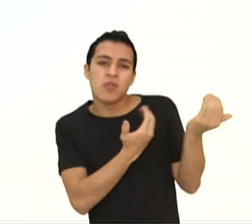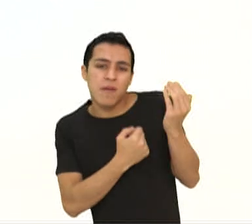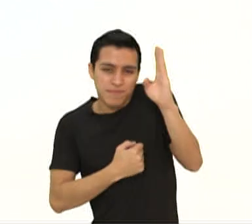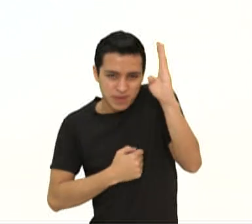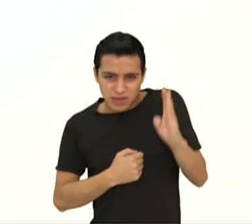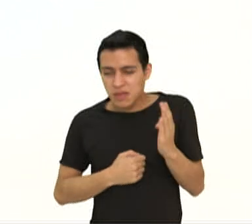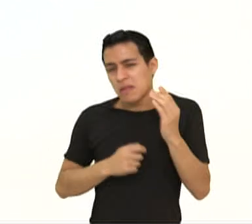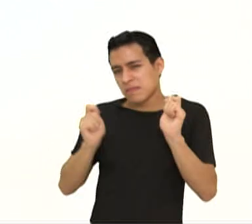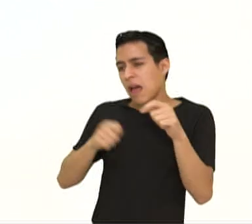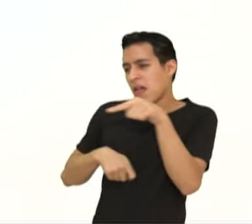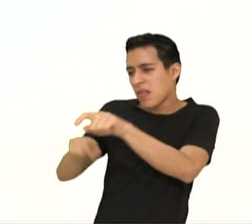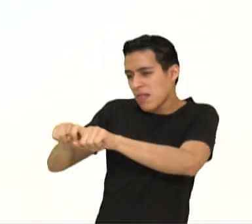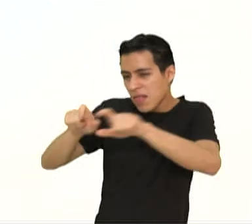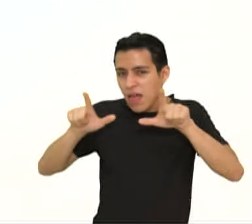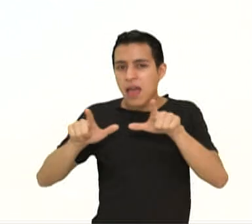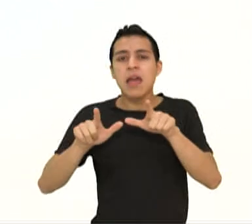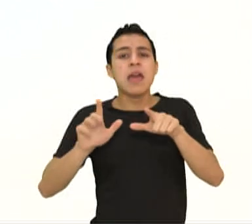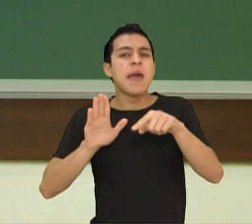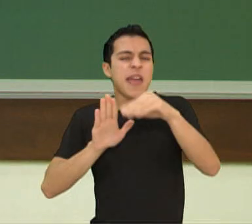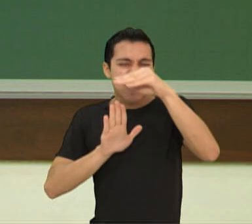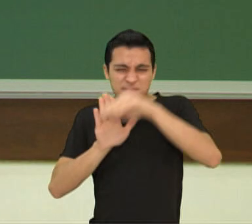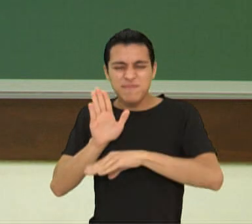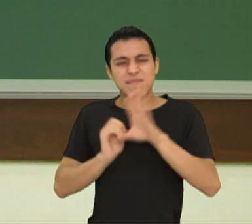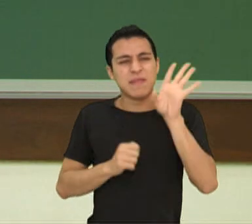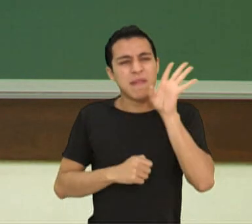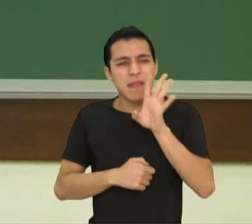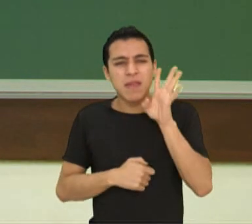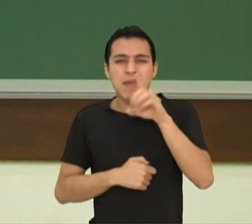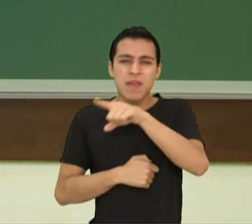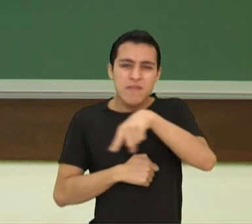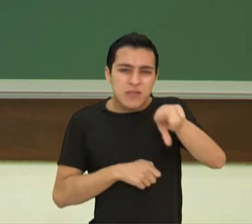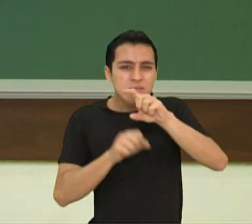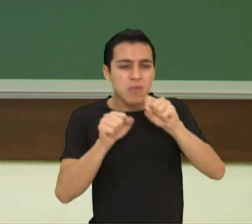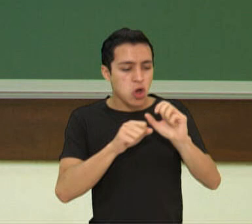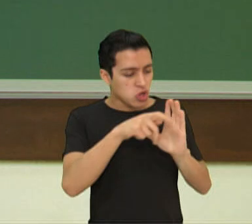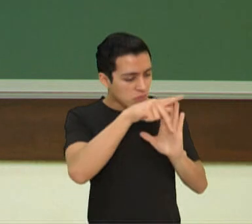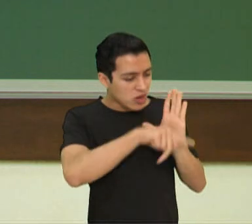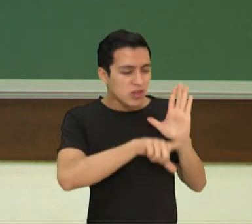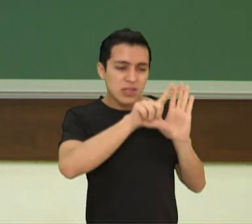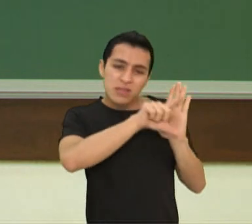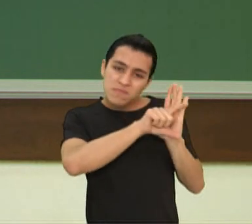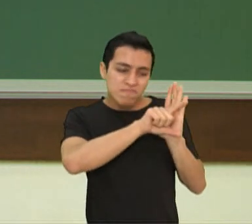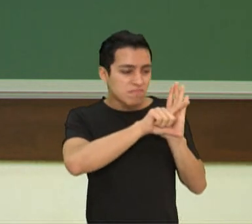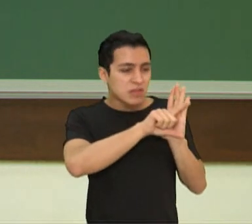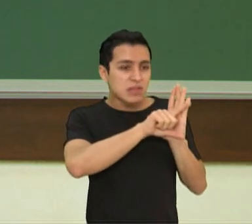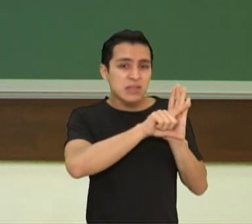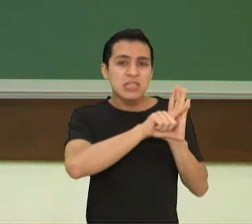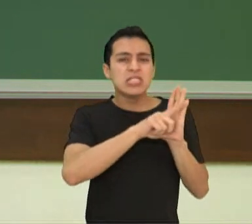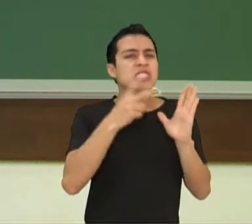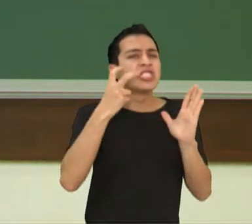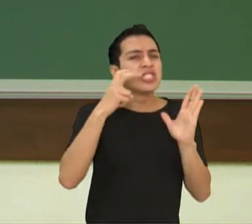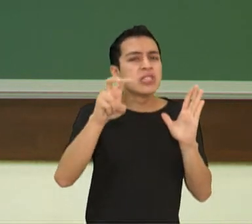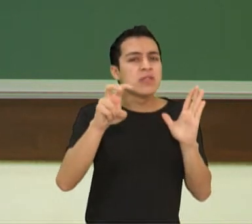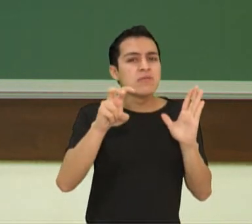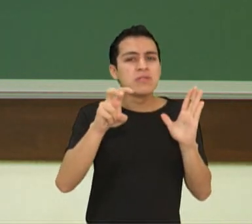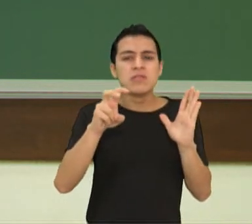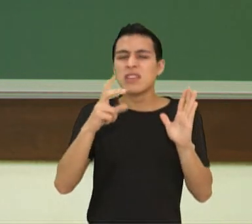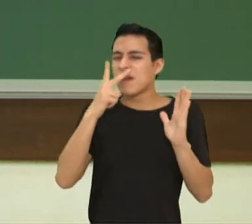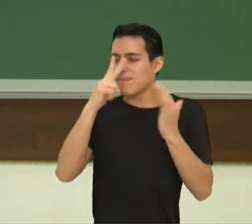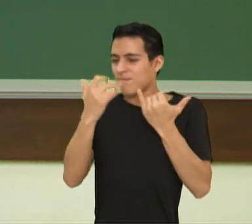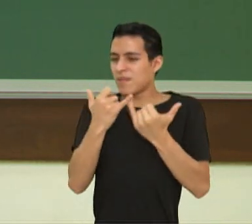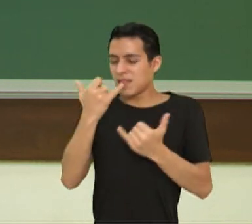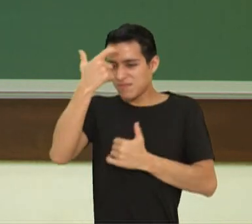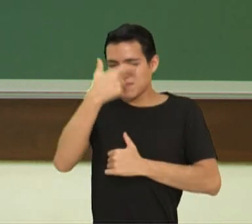no link, mas é um programinha bem bacana, que você pode escrever um projeto de lei e passar 5 dias como um deputado